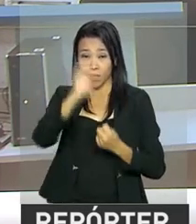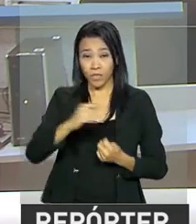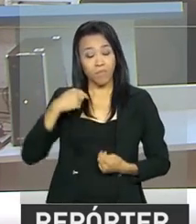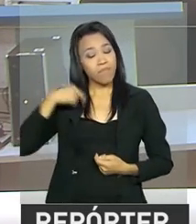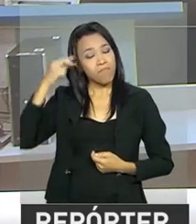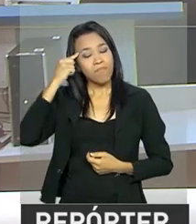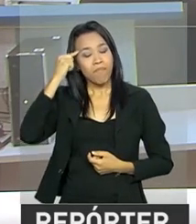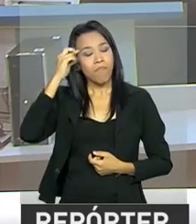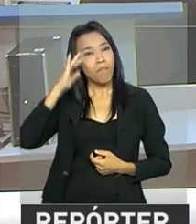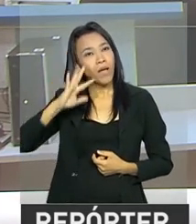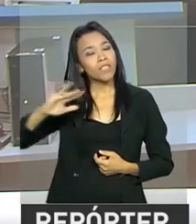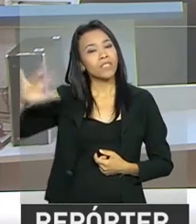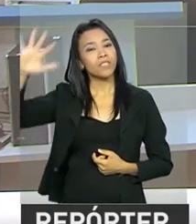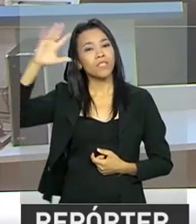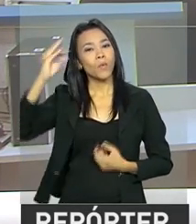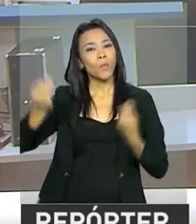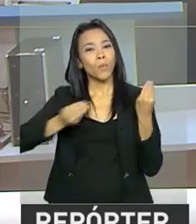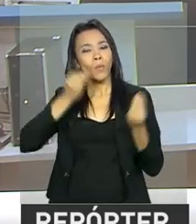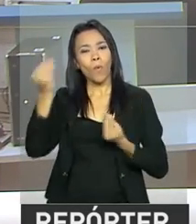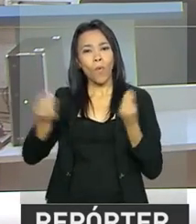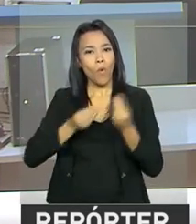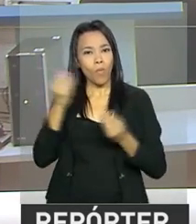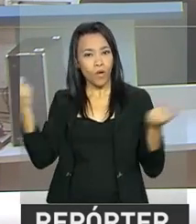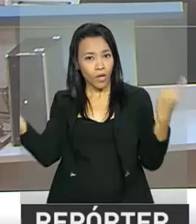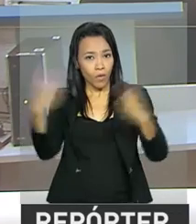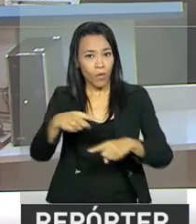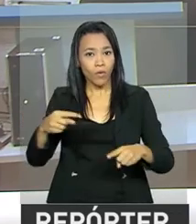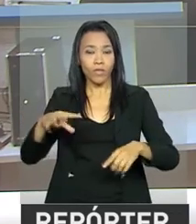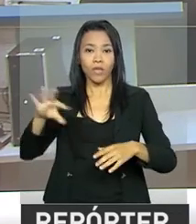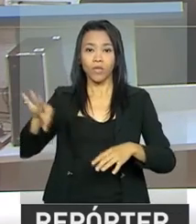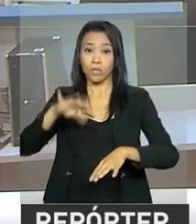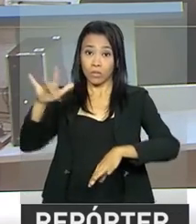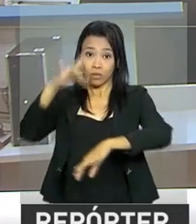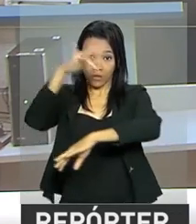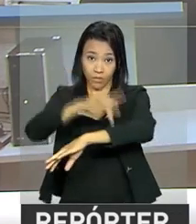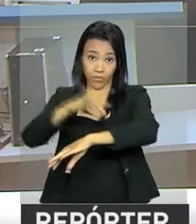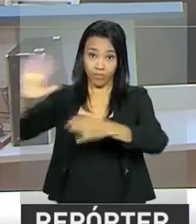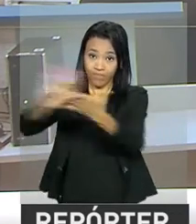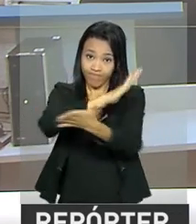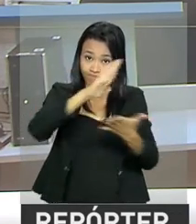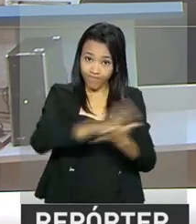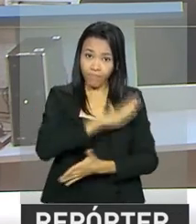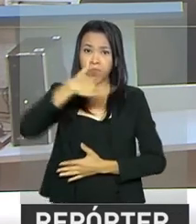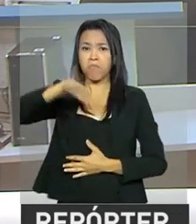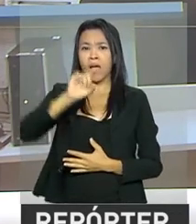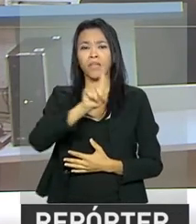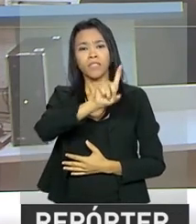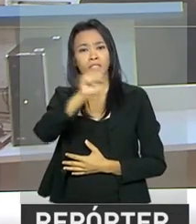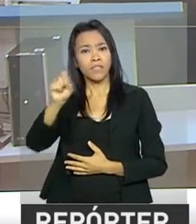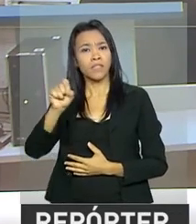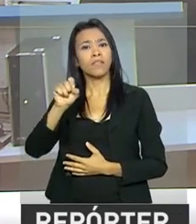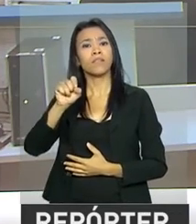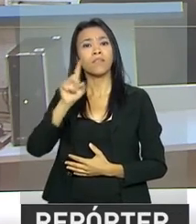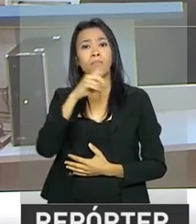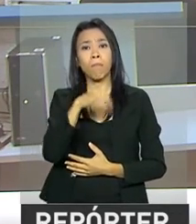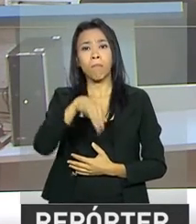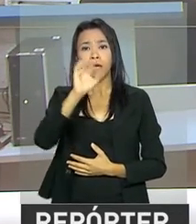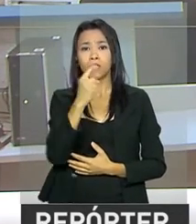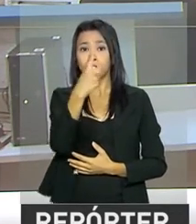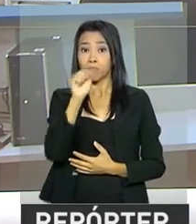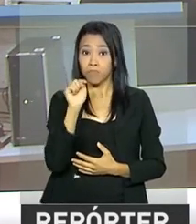para mostrar a importância de combater o mosquito Aedes aegypti. Mais de 1.100 escolas participaram de um